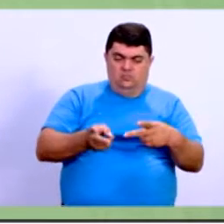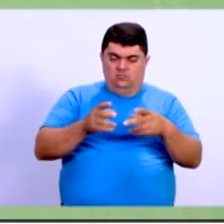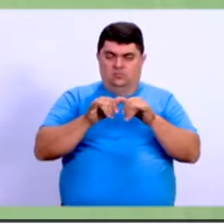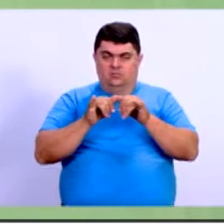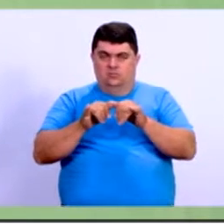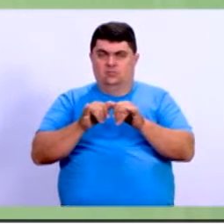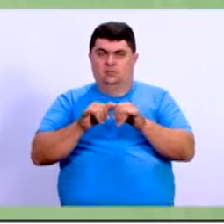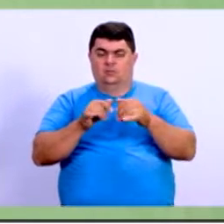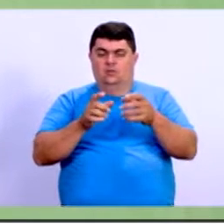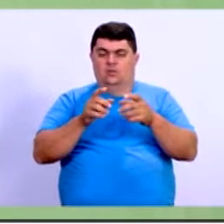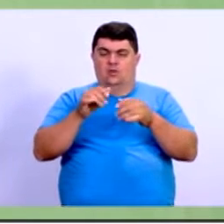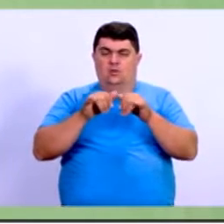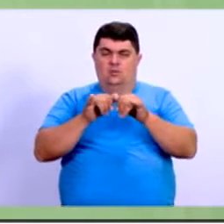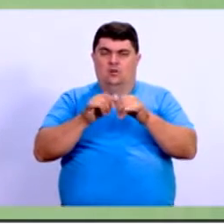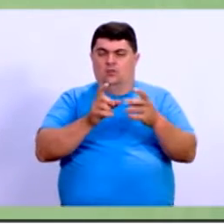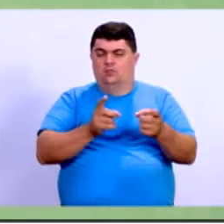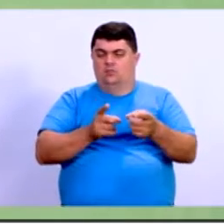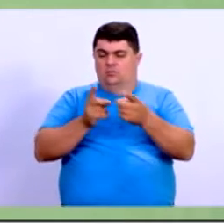cliente,